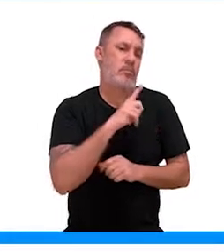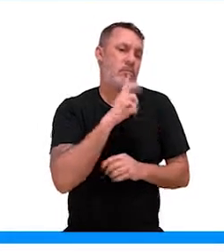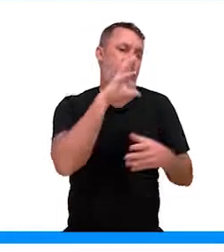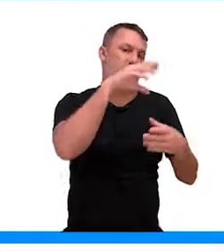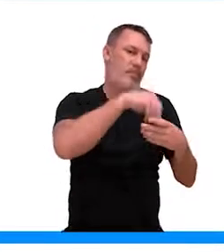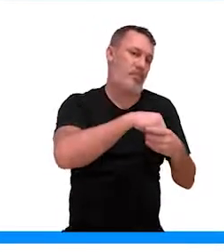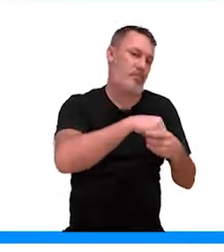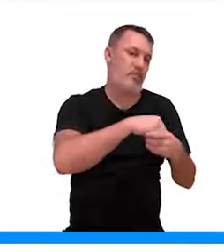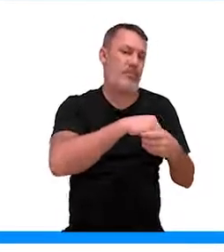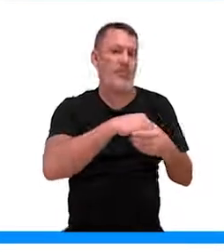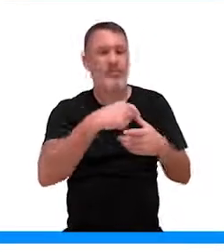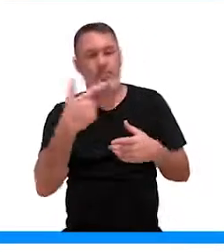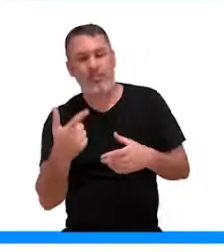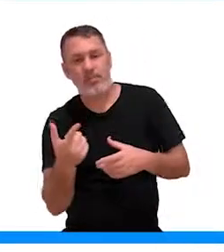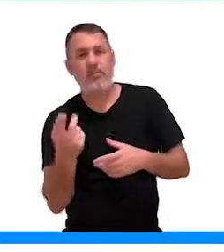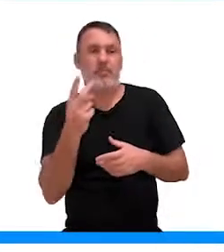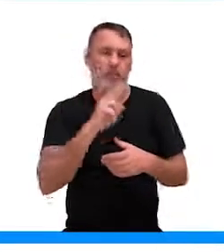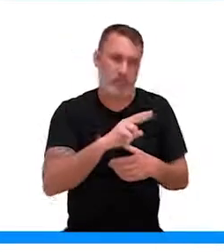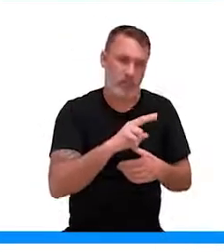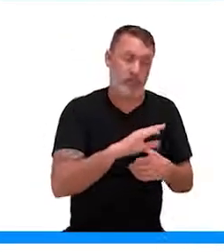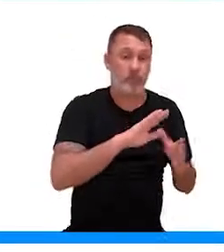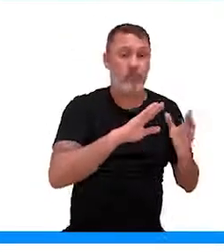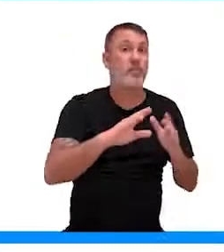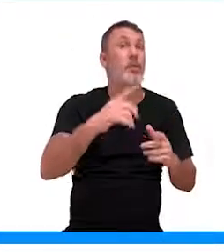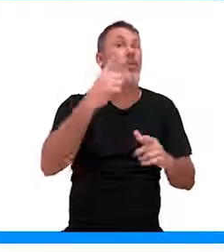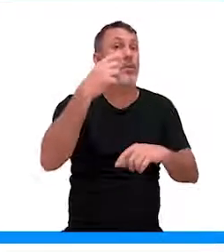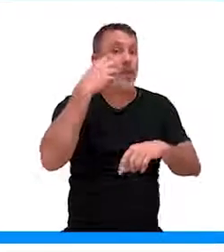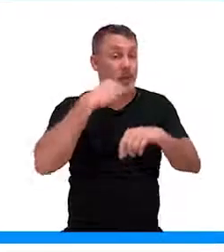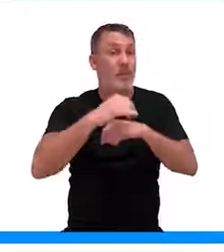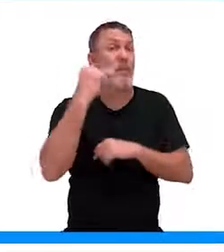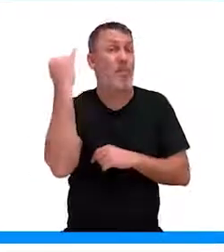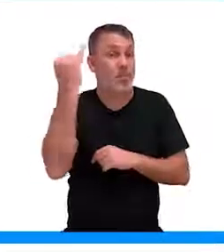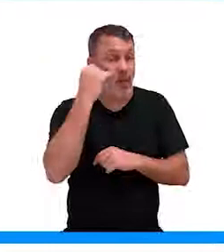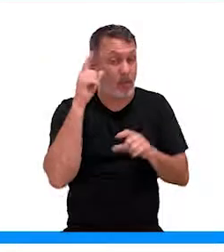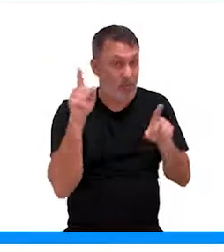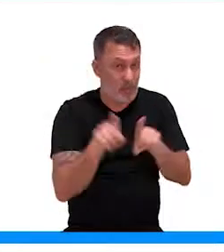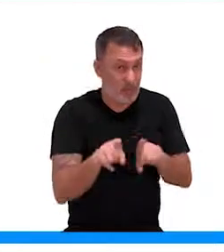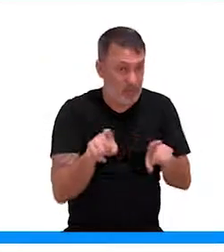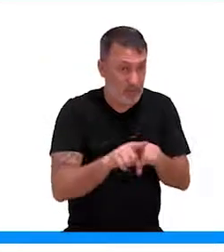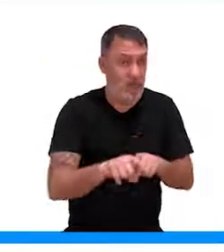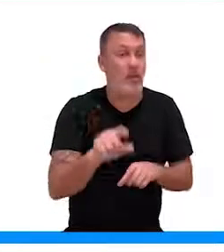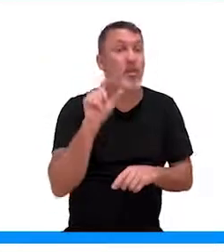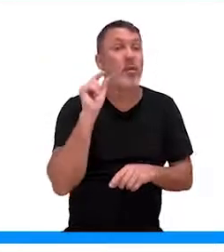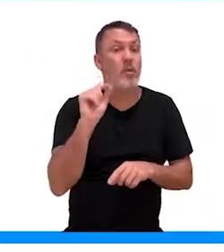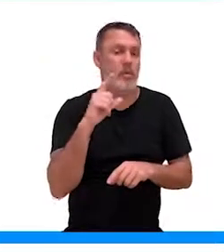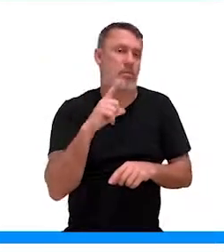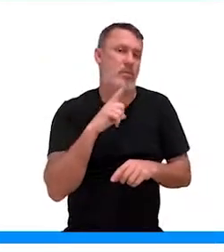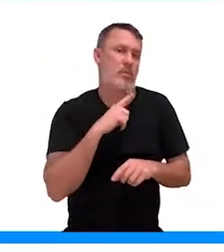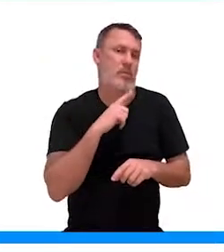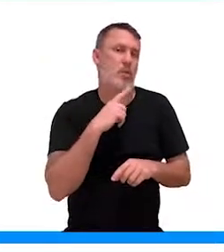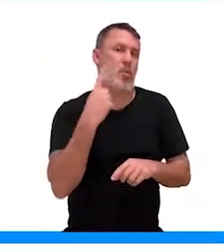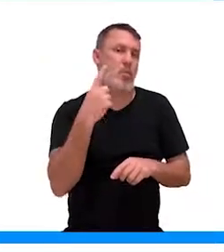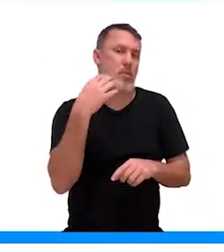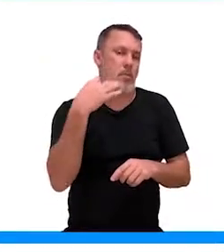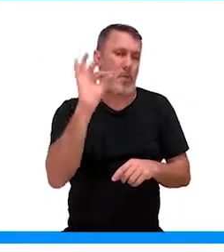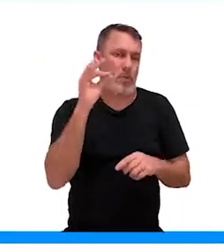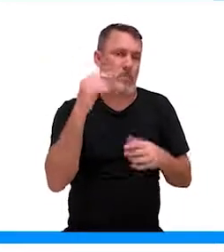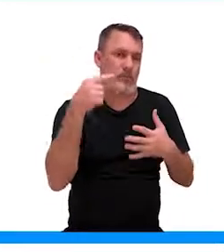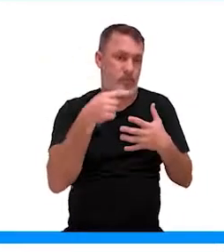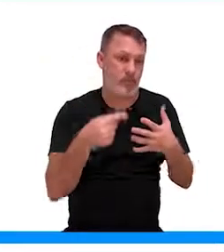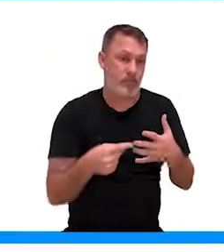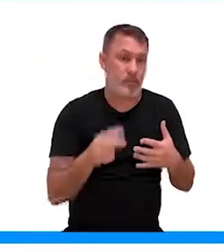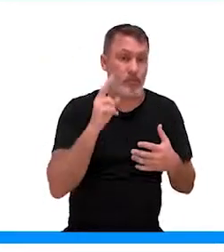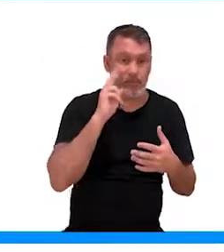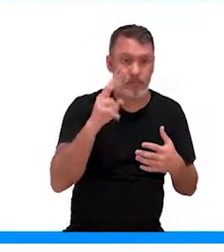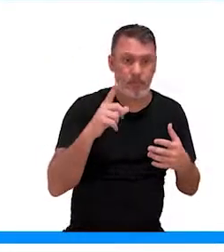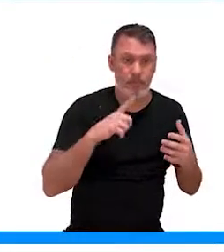sentido hídrico. Uma questão importante para mim, para você é a seguinte, eu até coloquei aqui em destaque. Os lados